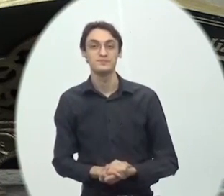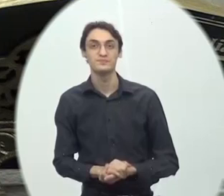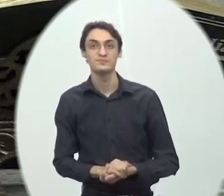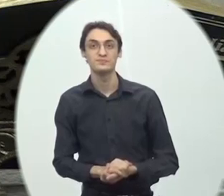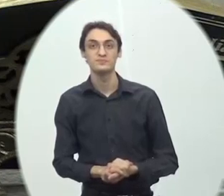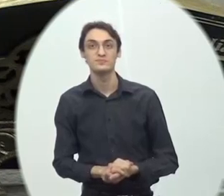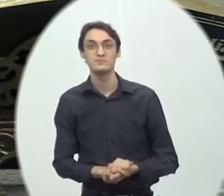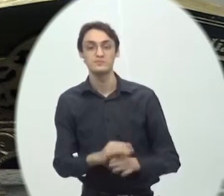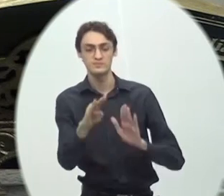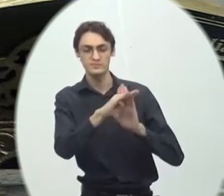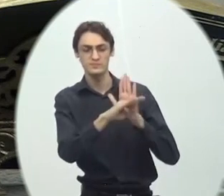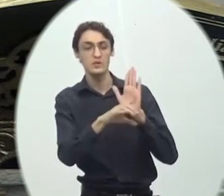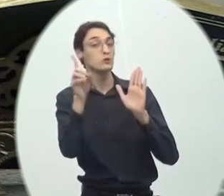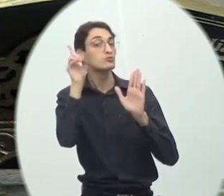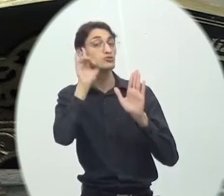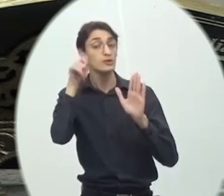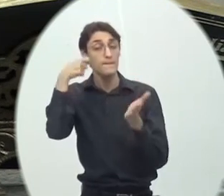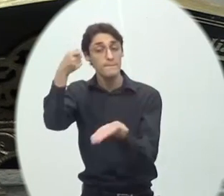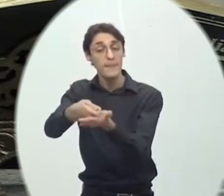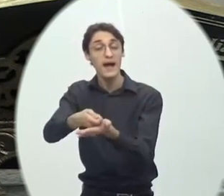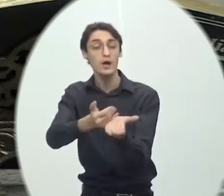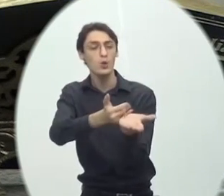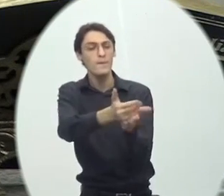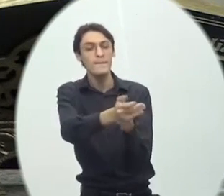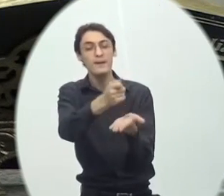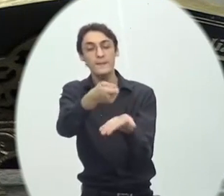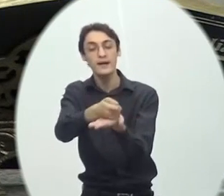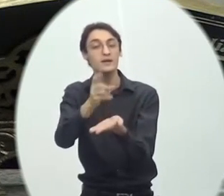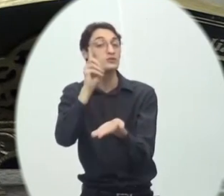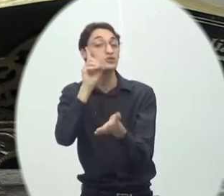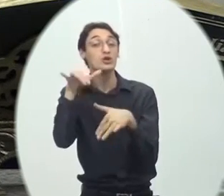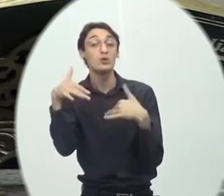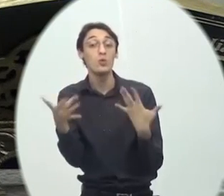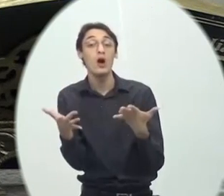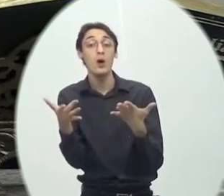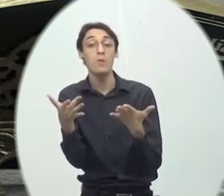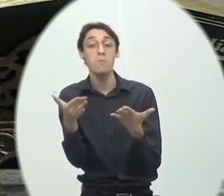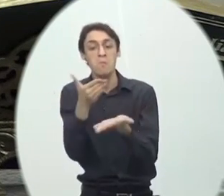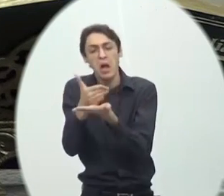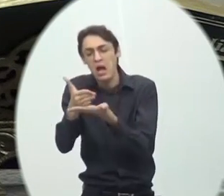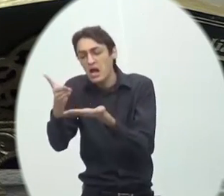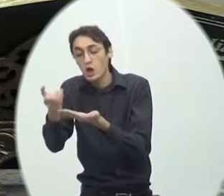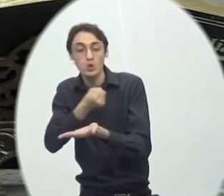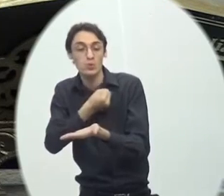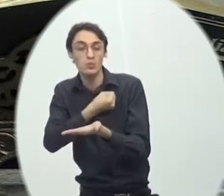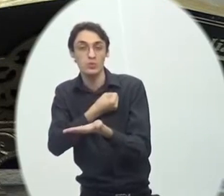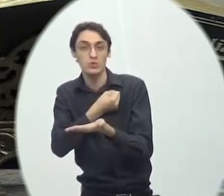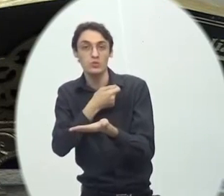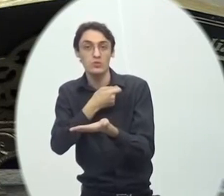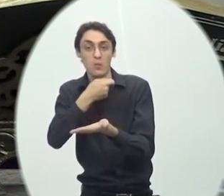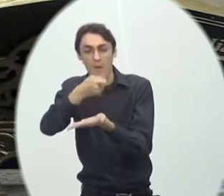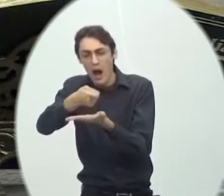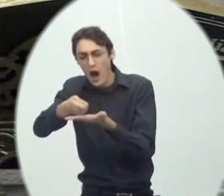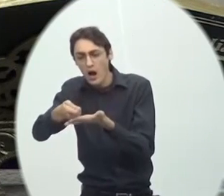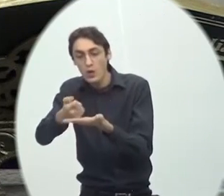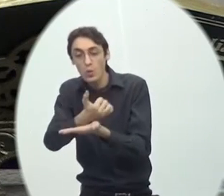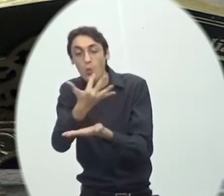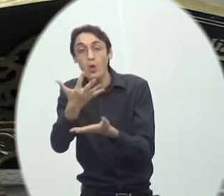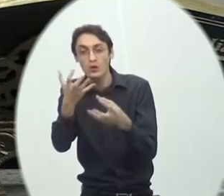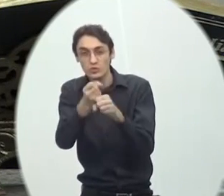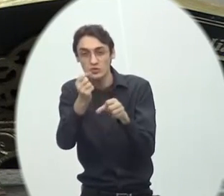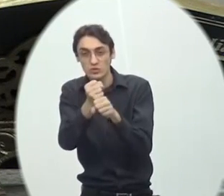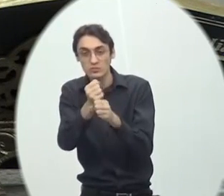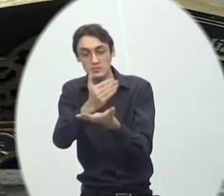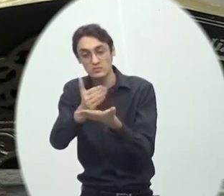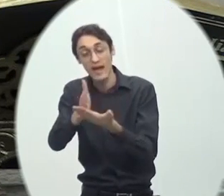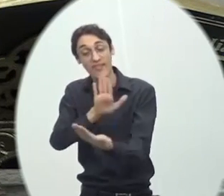Destacar prazo, carência, início de parcelas, número de parcela, valor estimado das parcelas